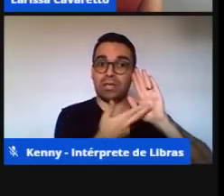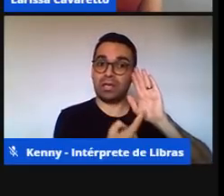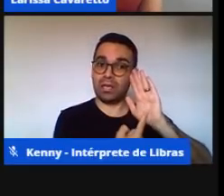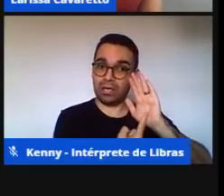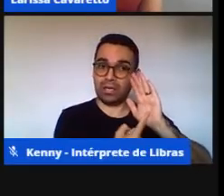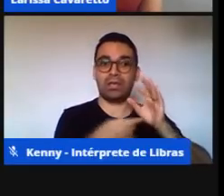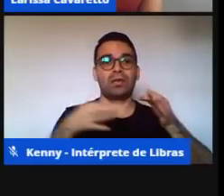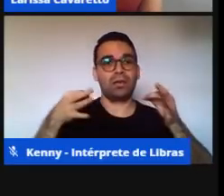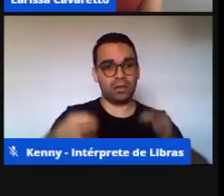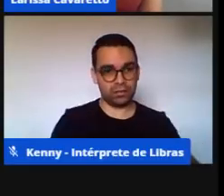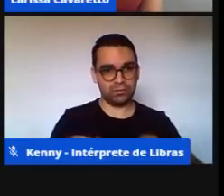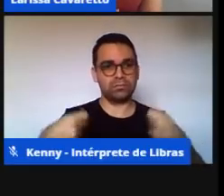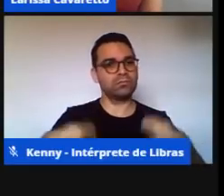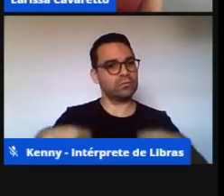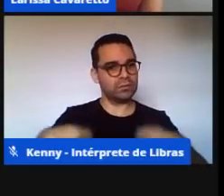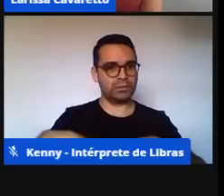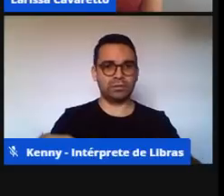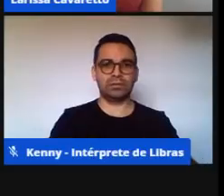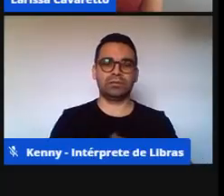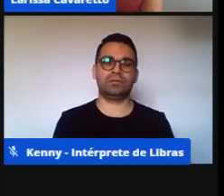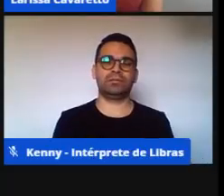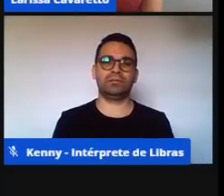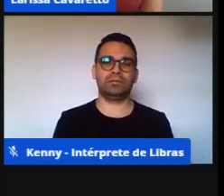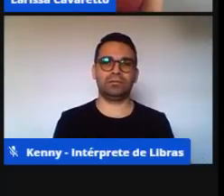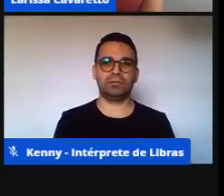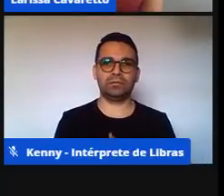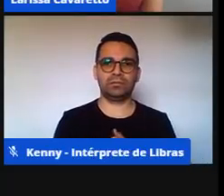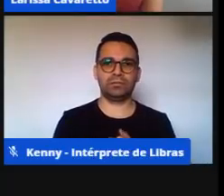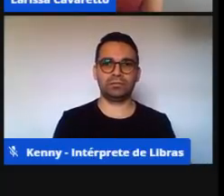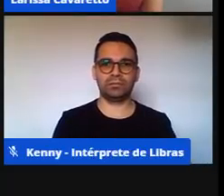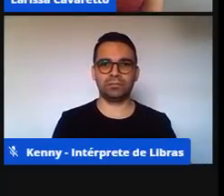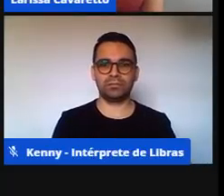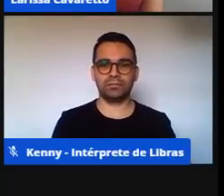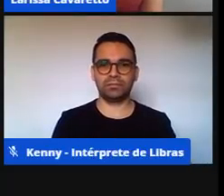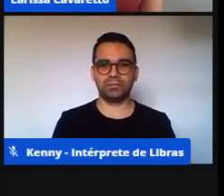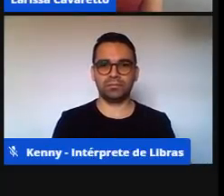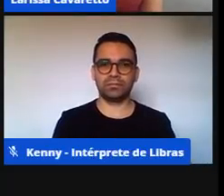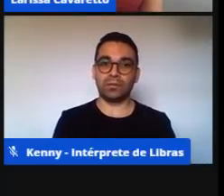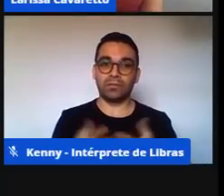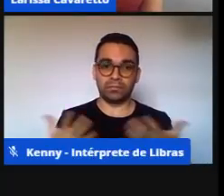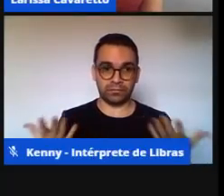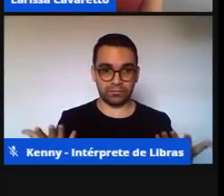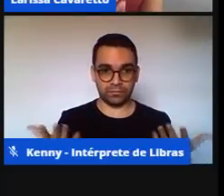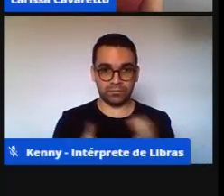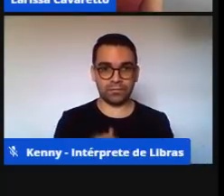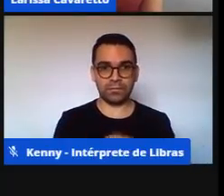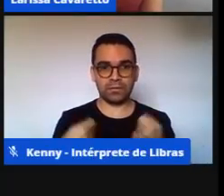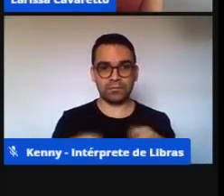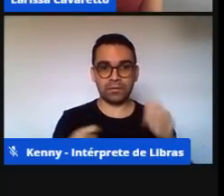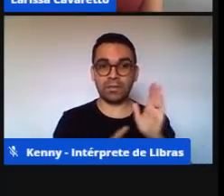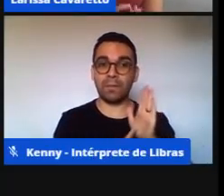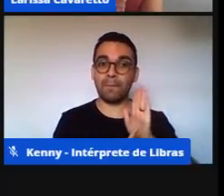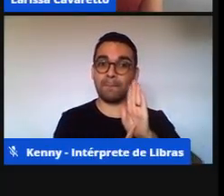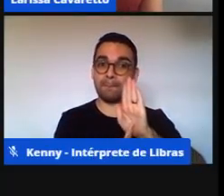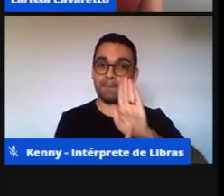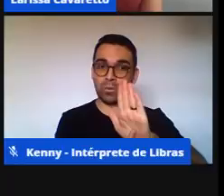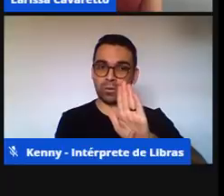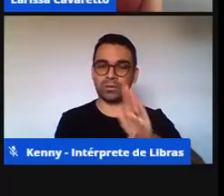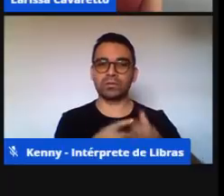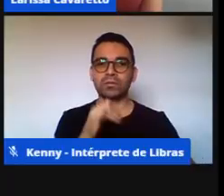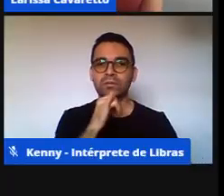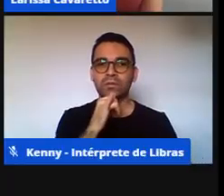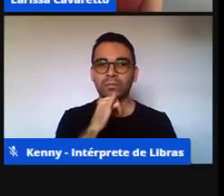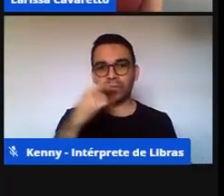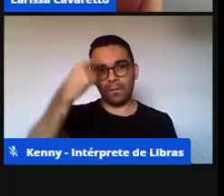muito baixa dentro das escolas. Então, tem que se colocar essa questão dos benefícios, porque para a saúde mental dessas crianças,